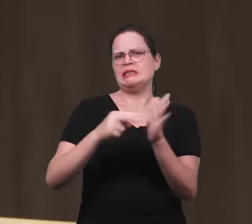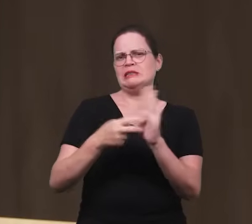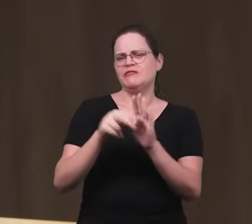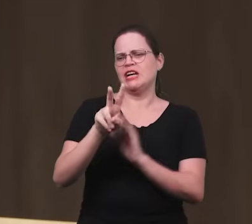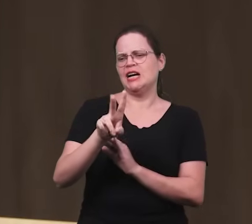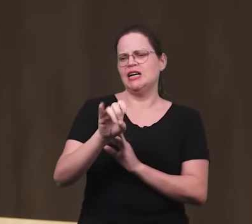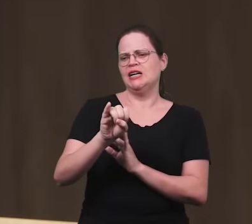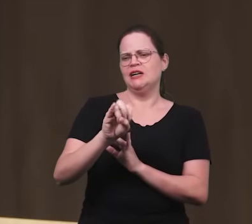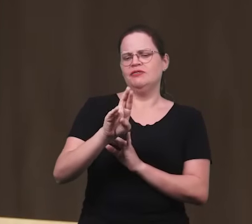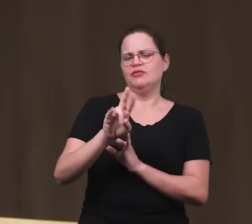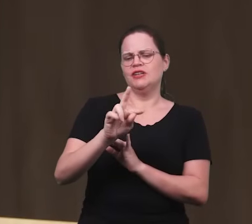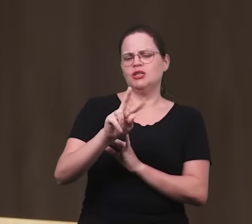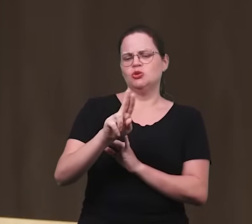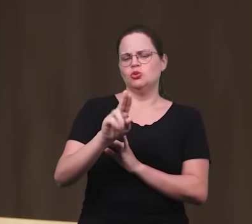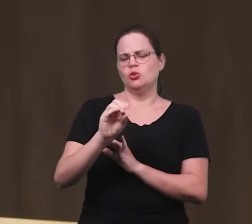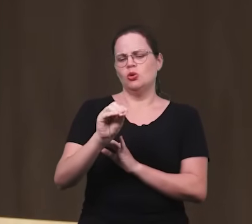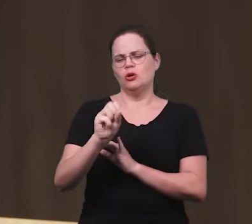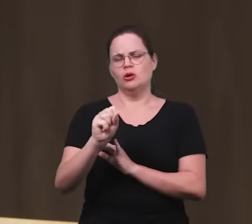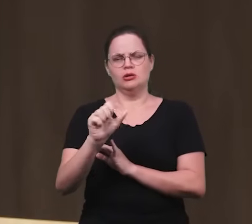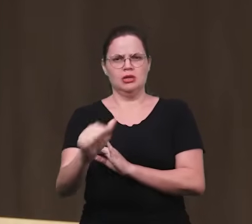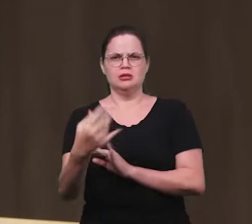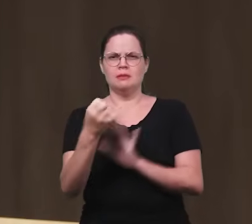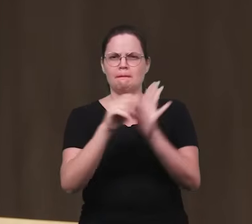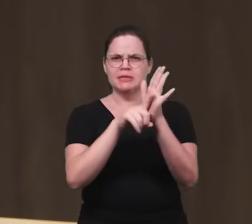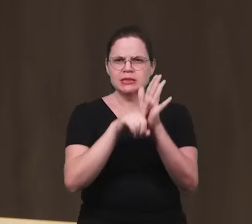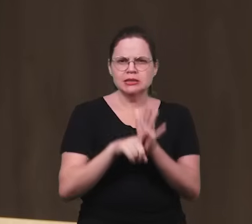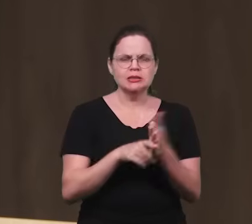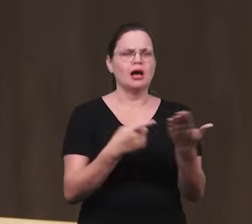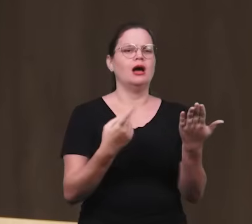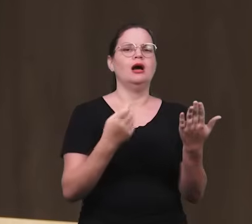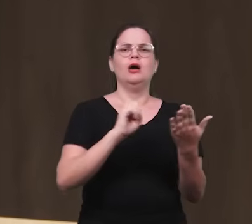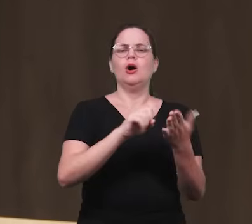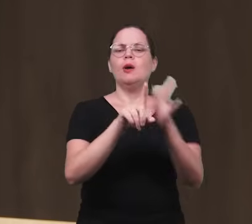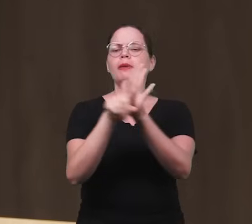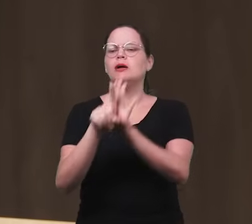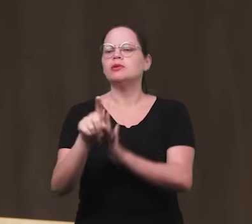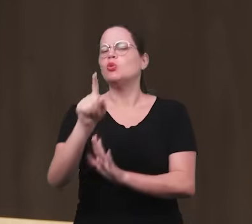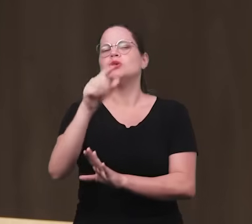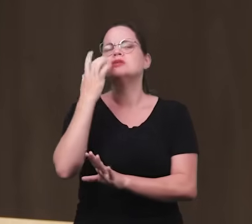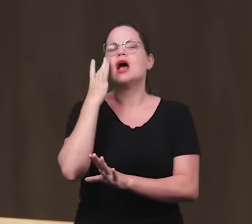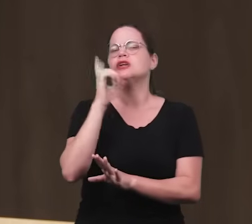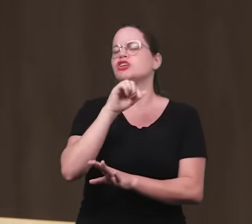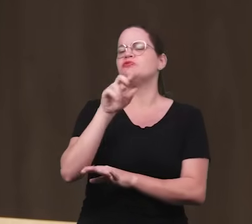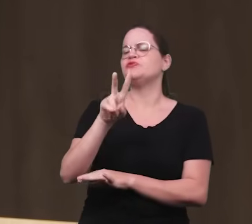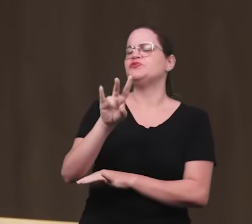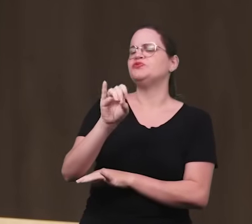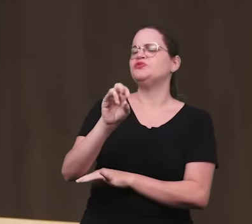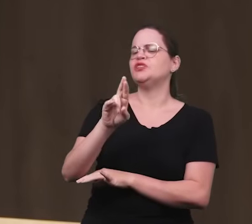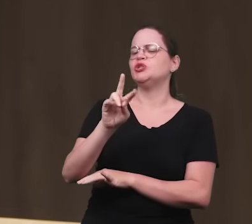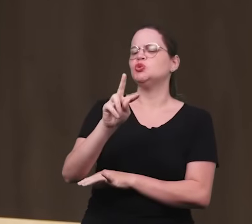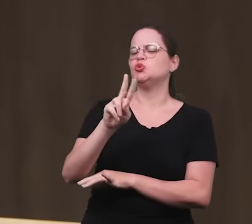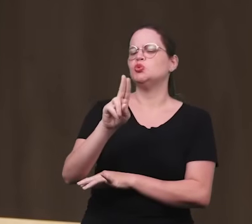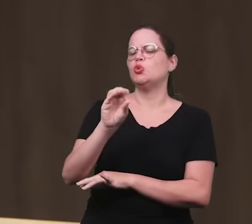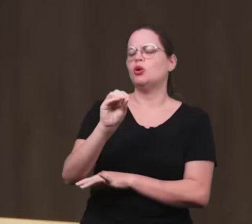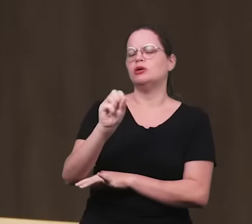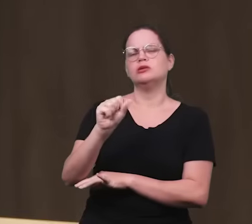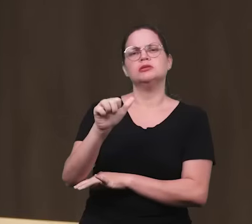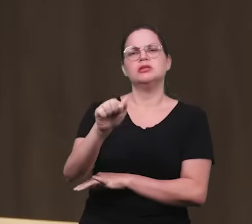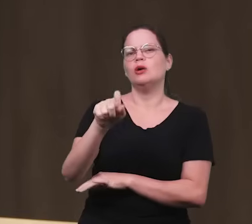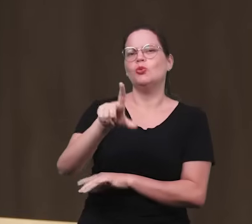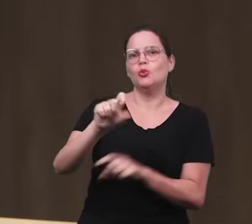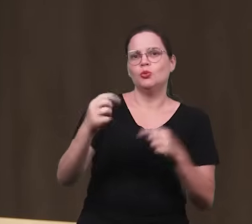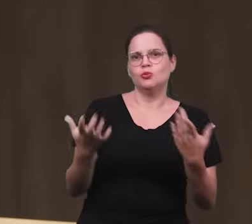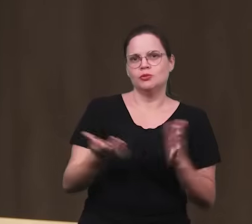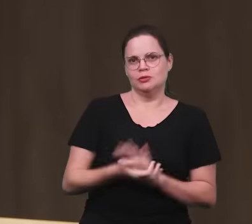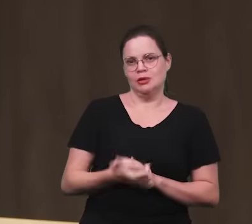vezes, uma pesquisa, perguntarmos, né, para as pessoas, o que você acha que é uma mulher virtuosa? Eu creio que alguns